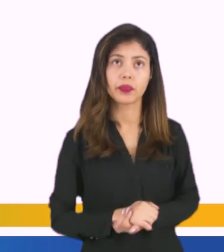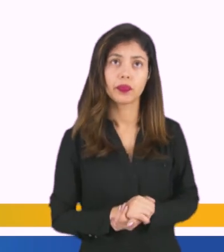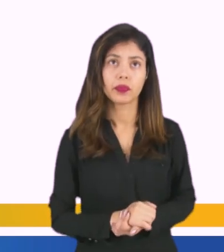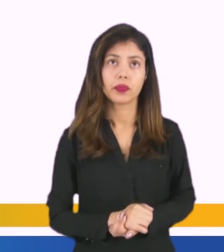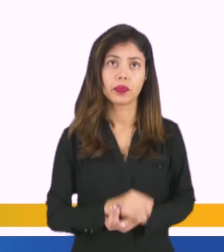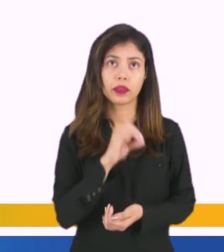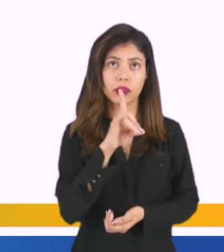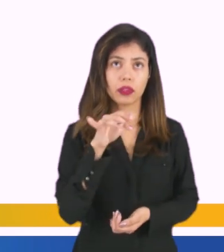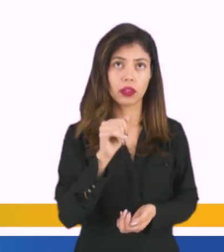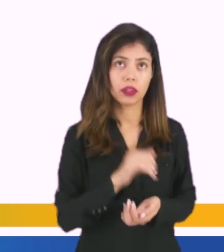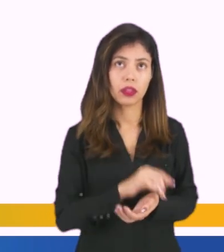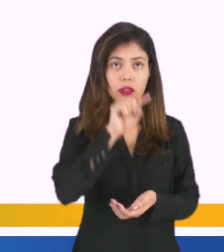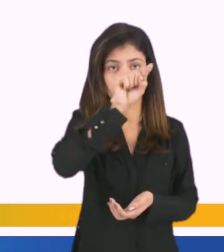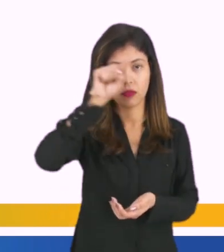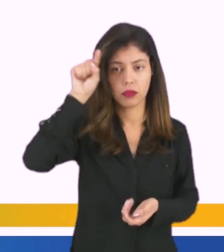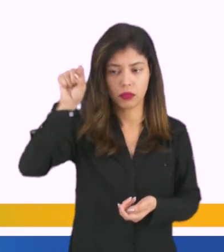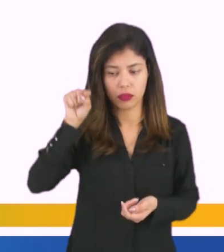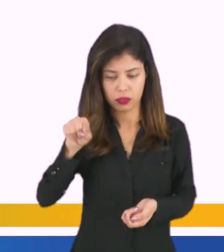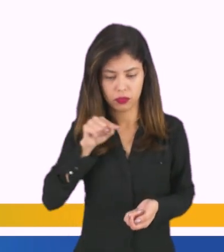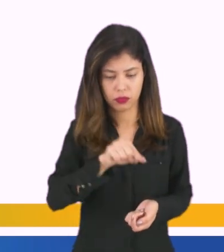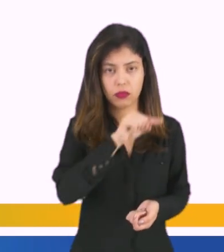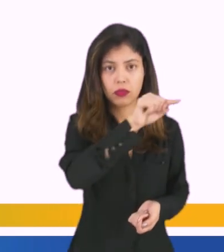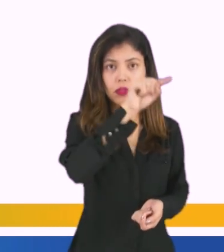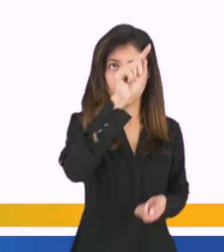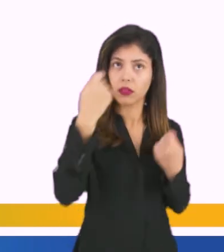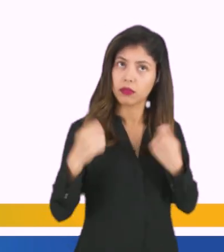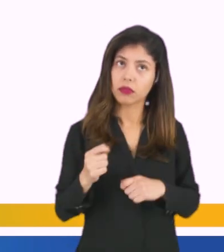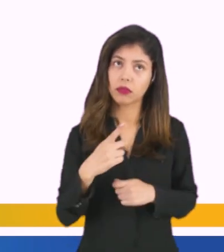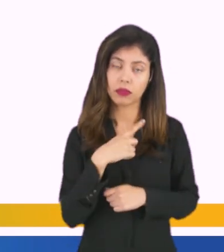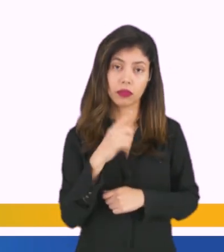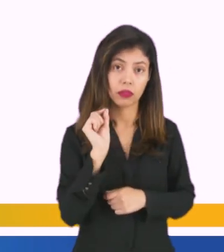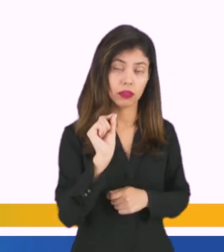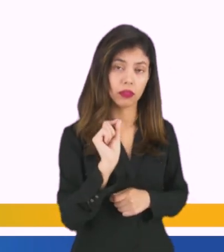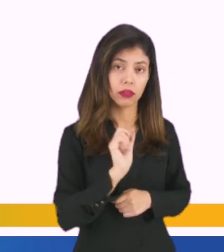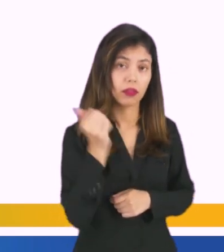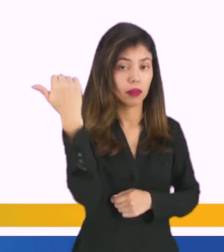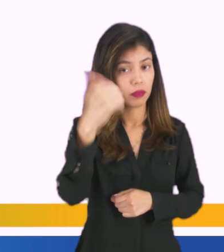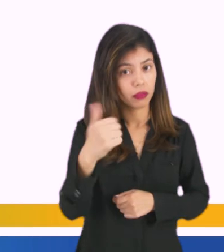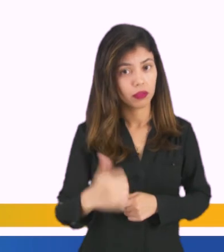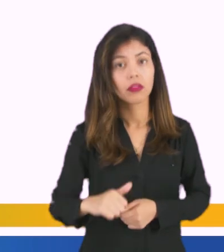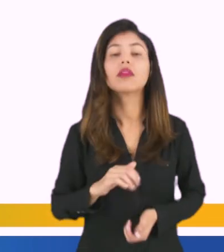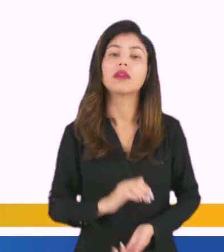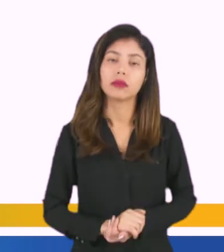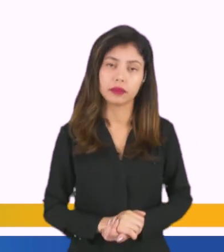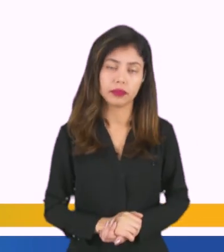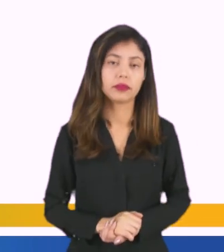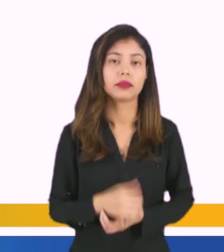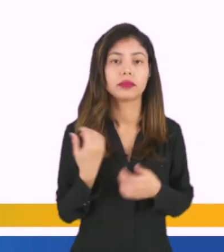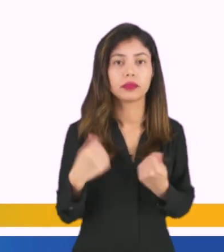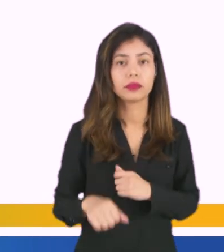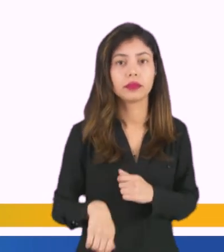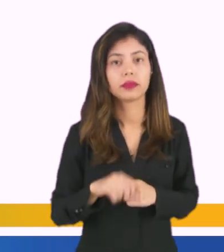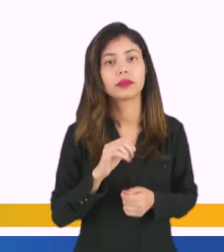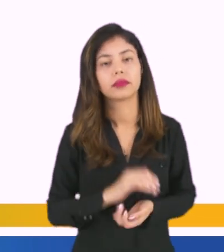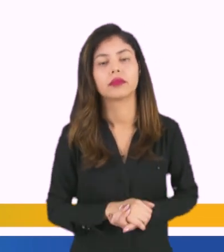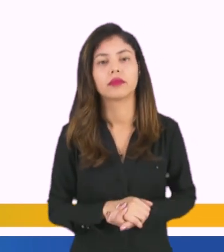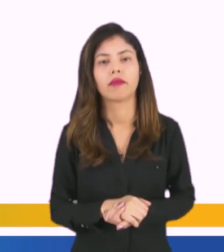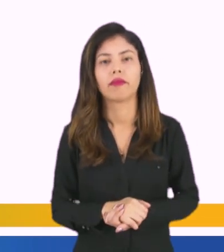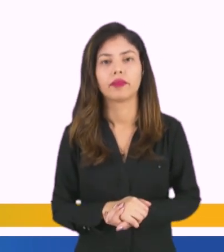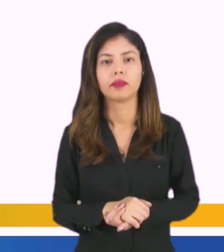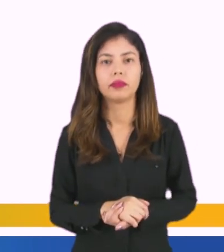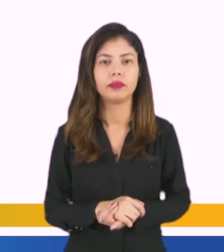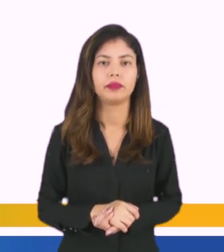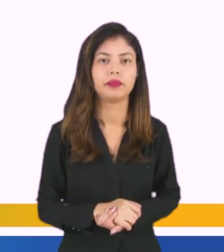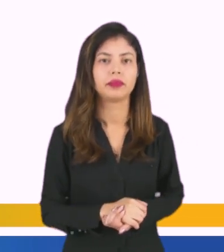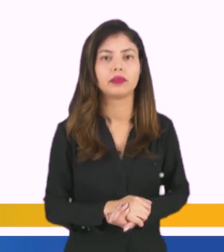tenho um indicador, e aí esse indicador, para ele ser válido, ele precisa ter validade, né? Se ele realmente é